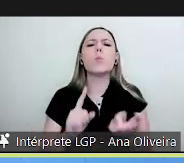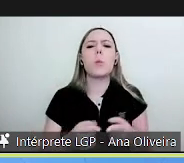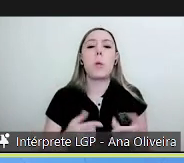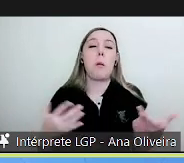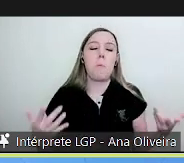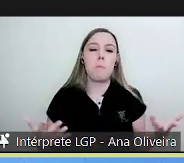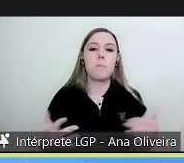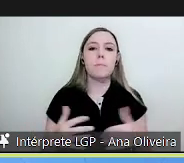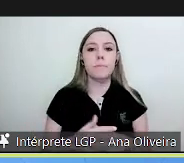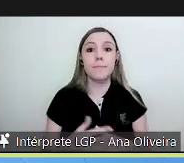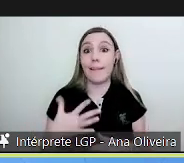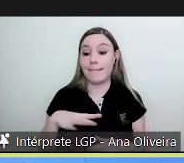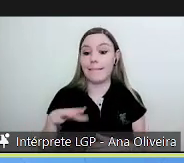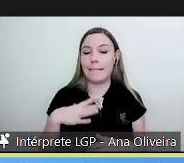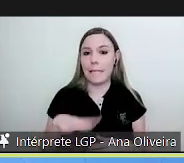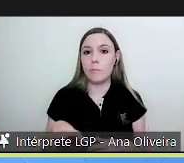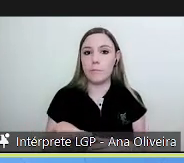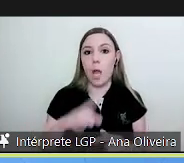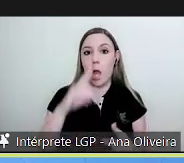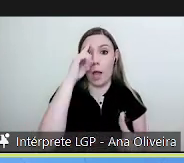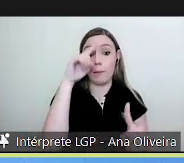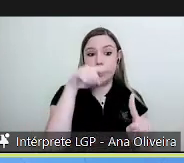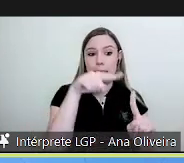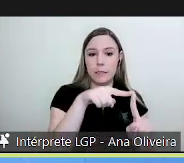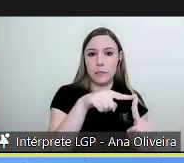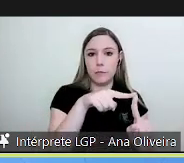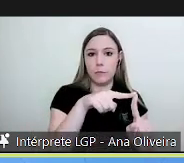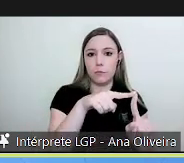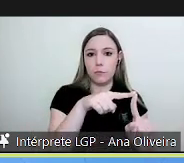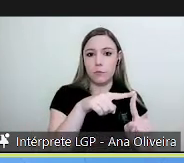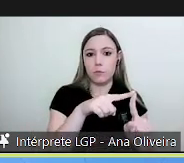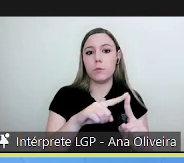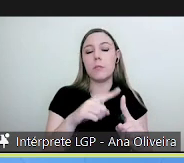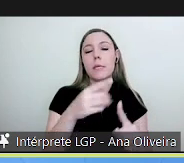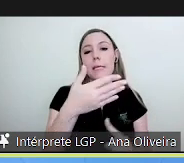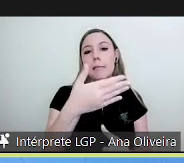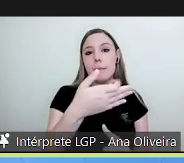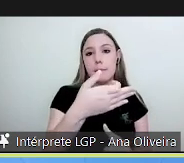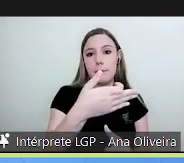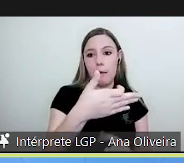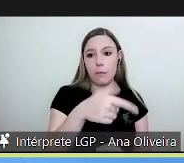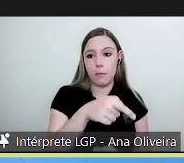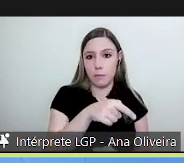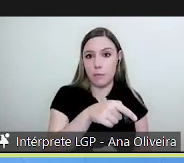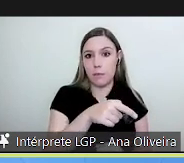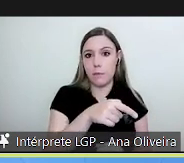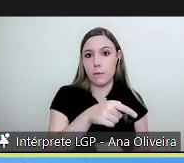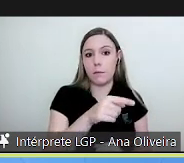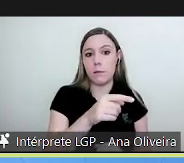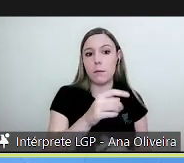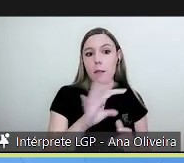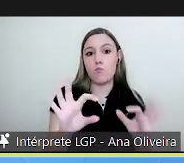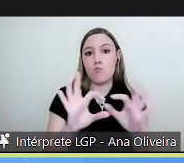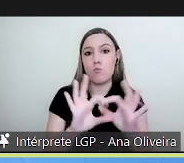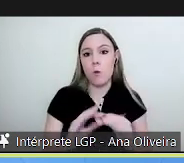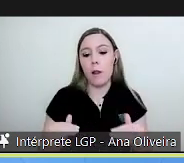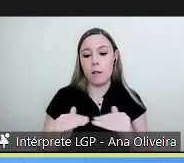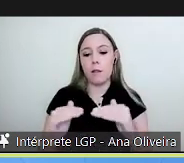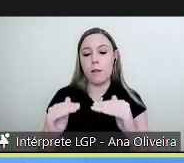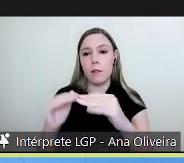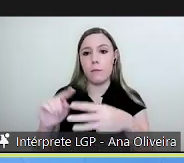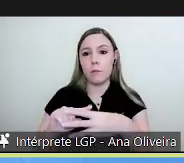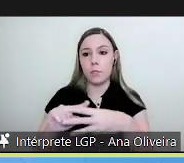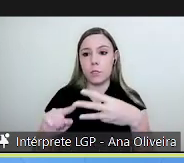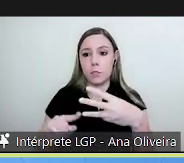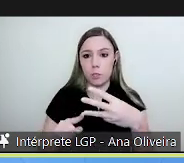por ligar os objetivos, os 17 ODS, em termos de 3 níveis,